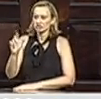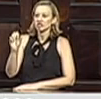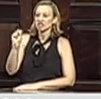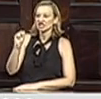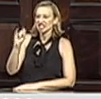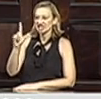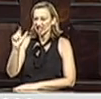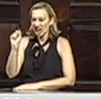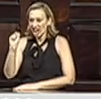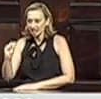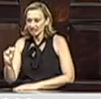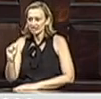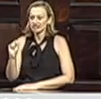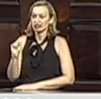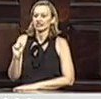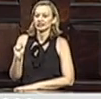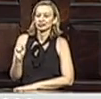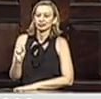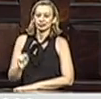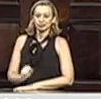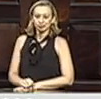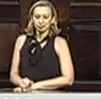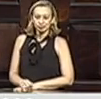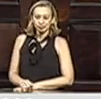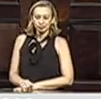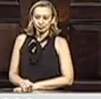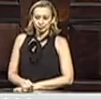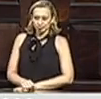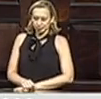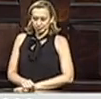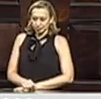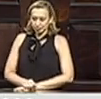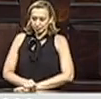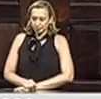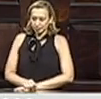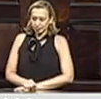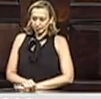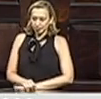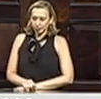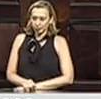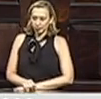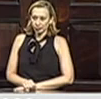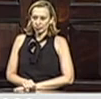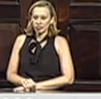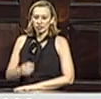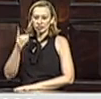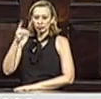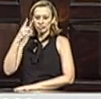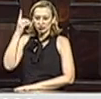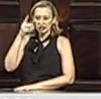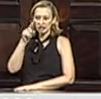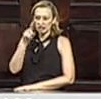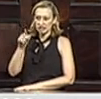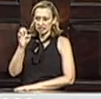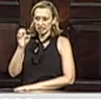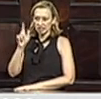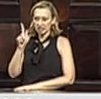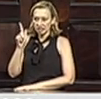Silas Bento, presente, já votou. Deputada Zeidan e deputado Zito.